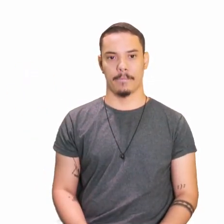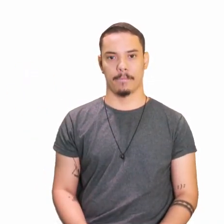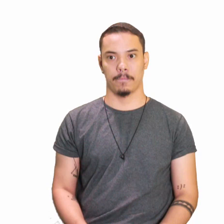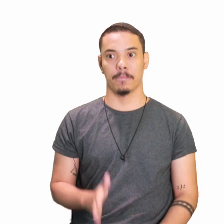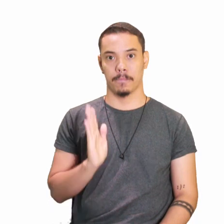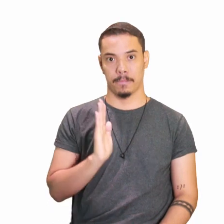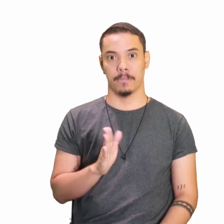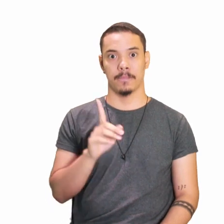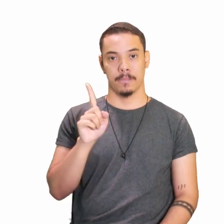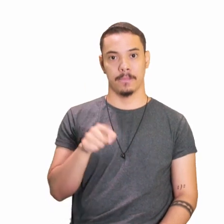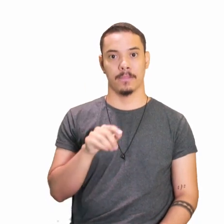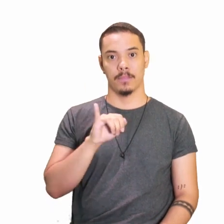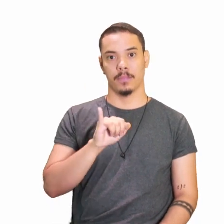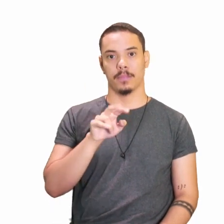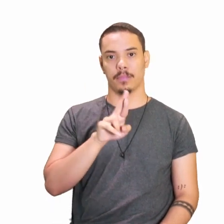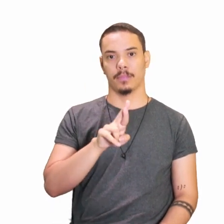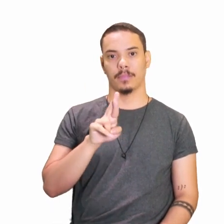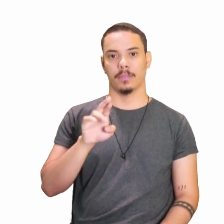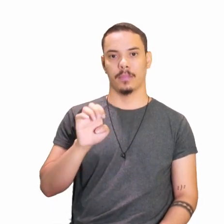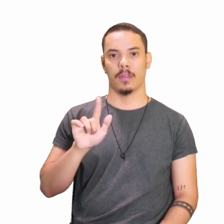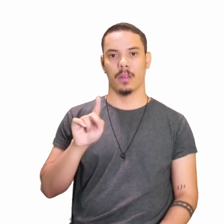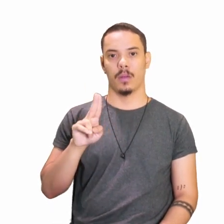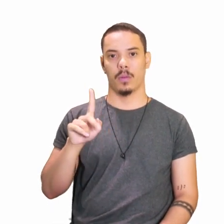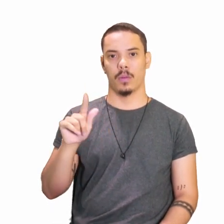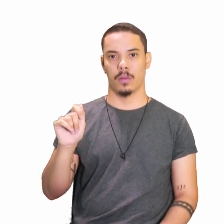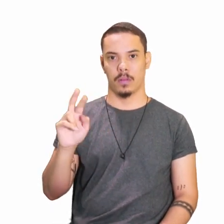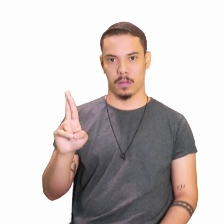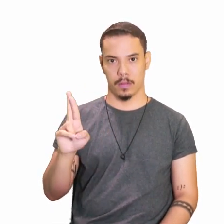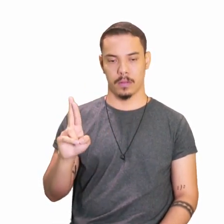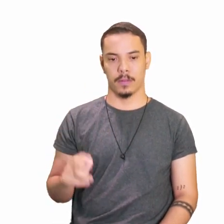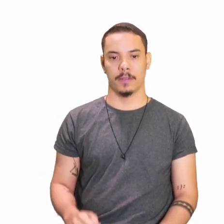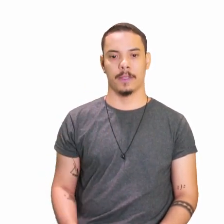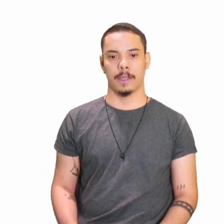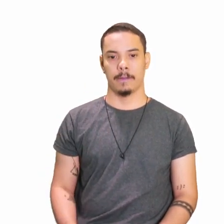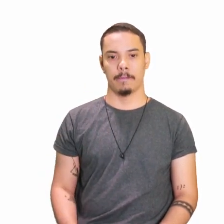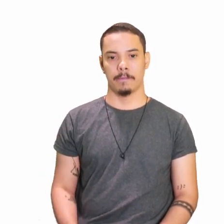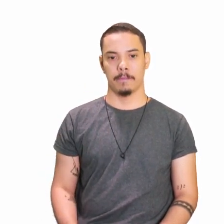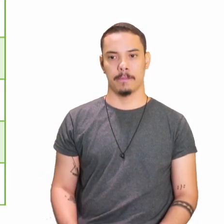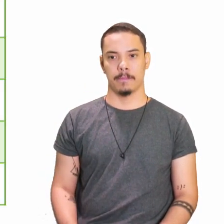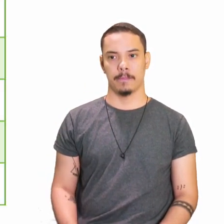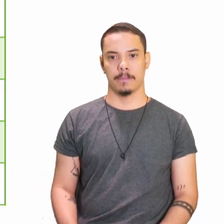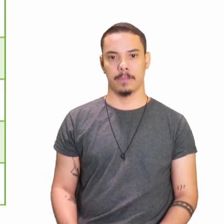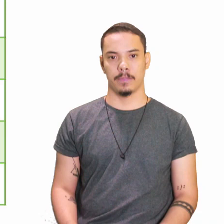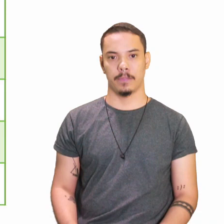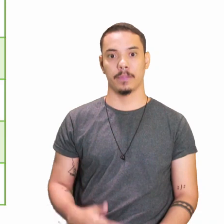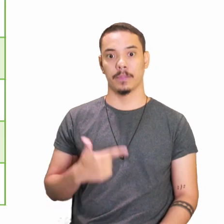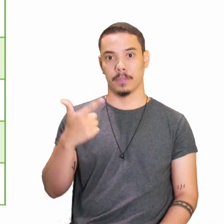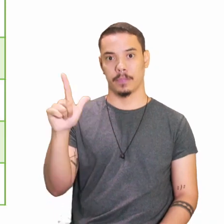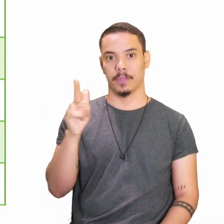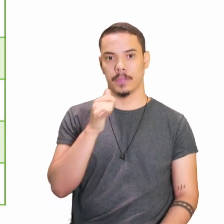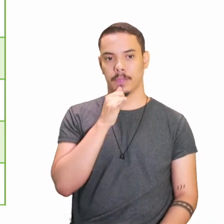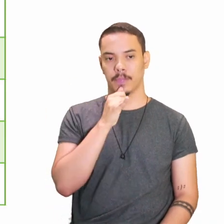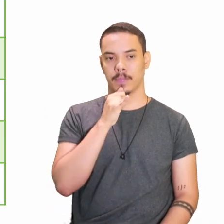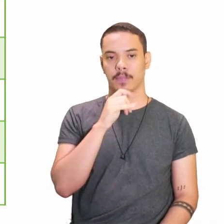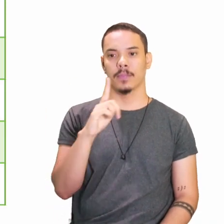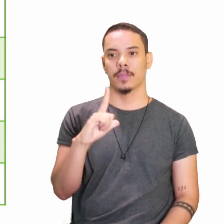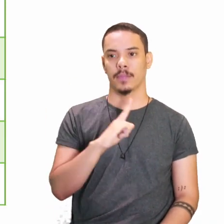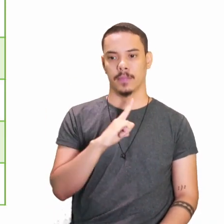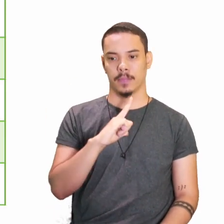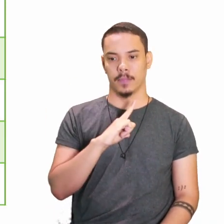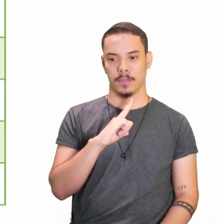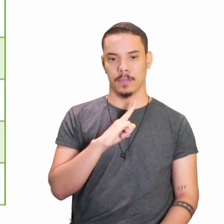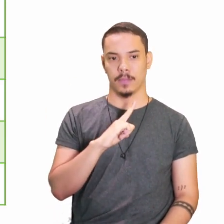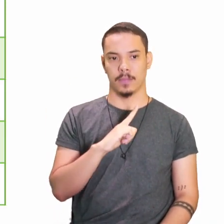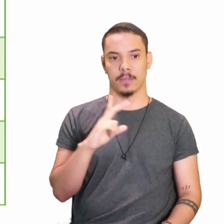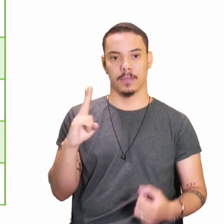é irregular foi irregular beleza vamos lá mais outra aqui temos aqui